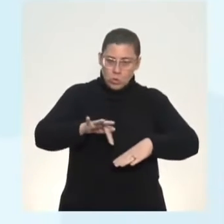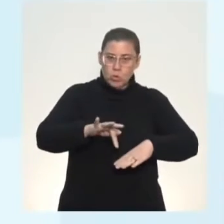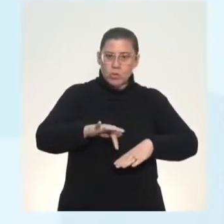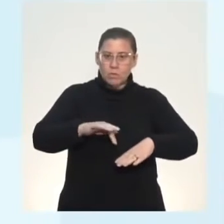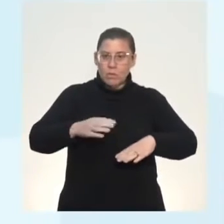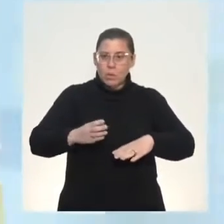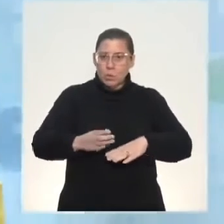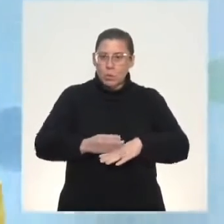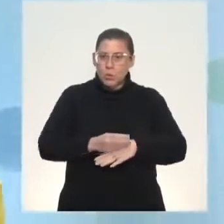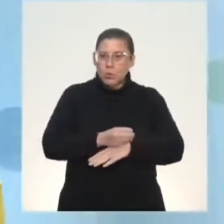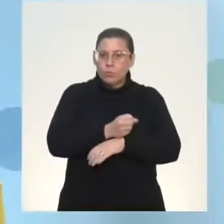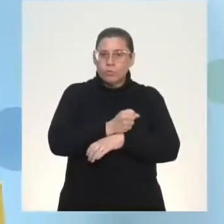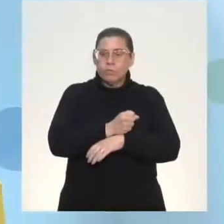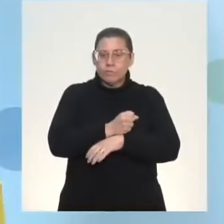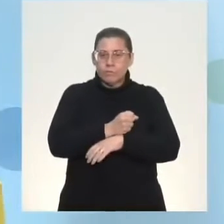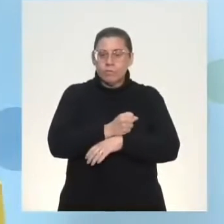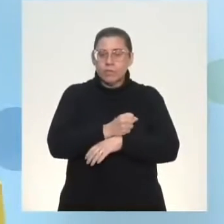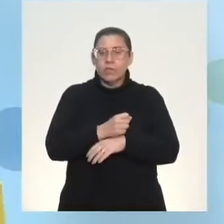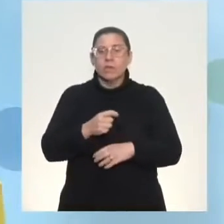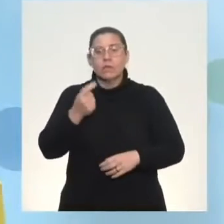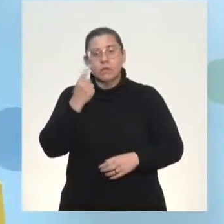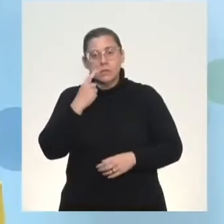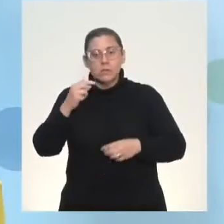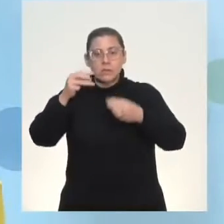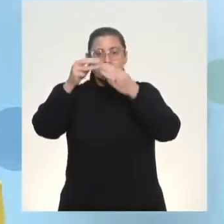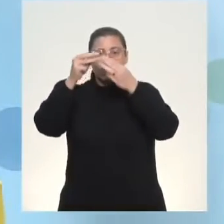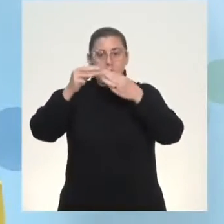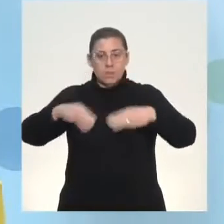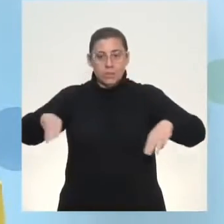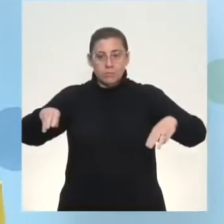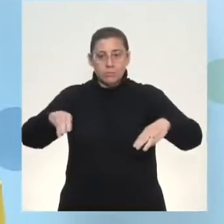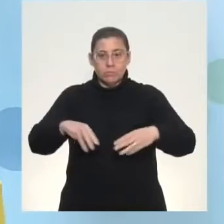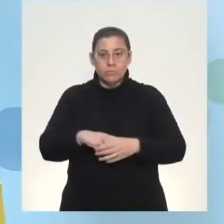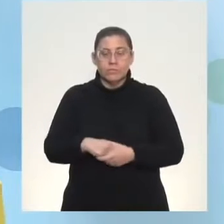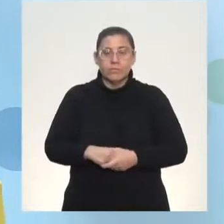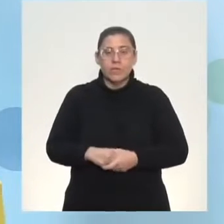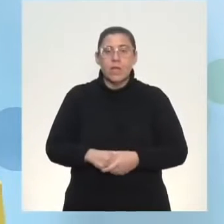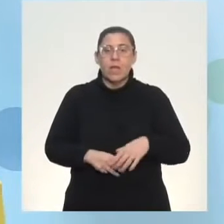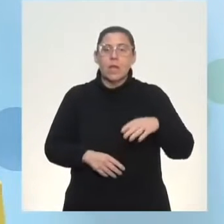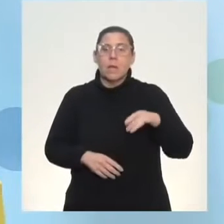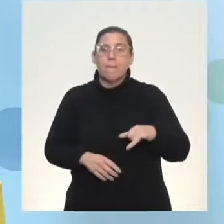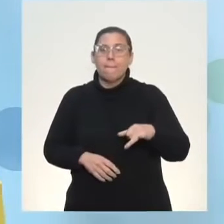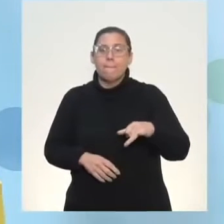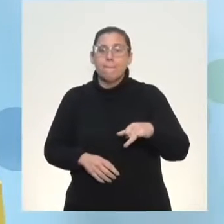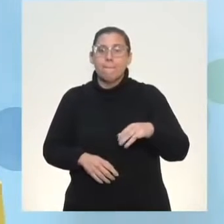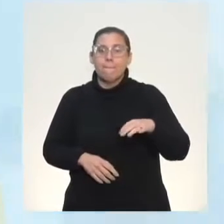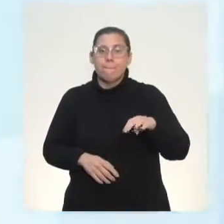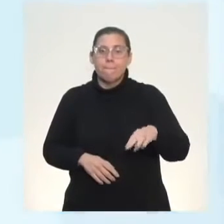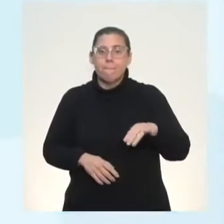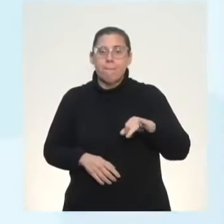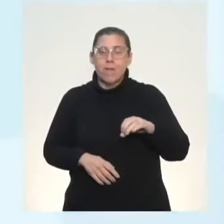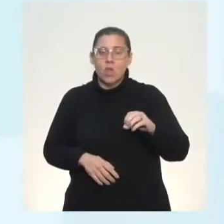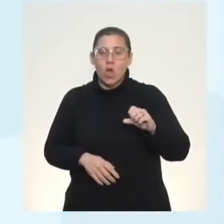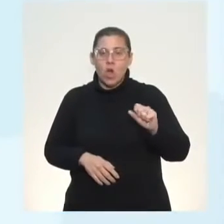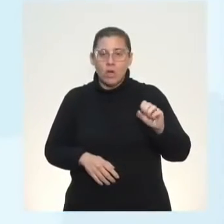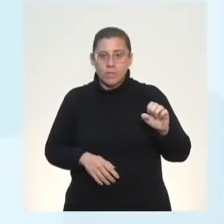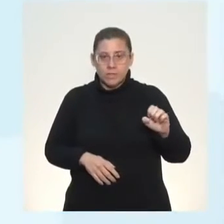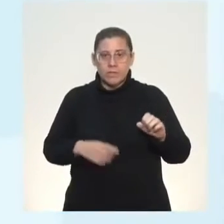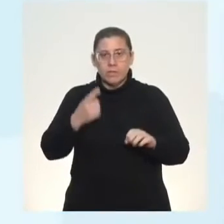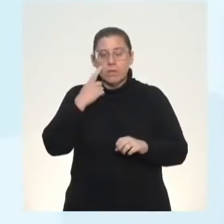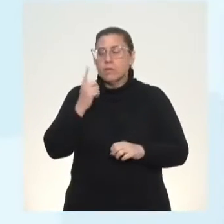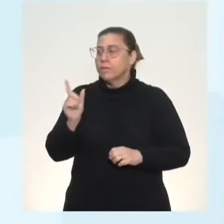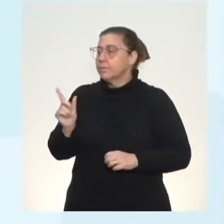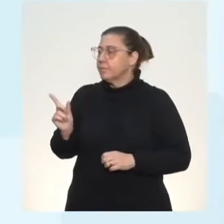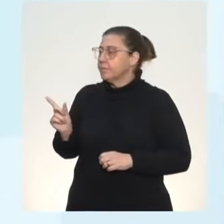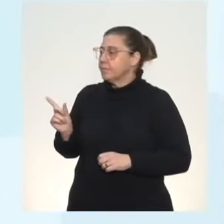uma outra divisão celular, tá, que é a meiose. Tudo bem? Olha só a meiose, como é que funciona. Ó, então eu tenho